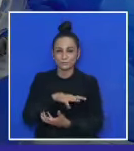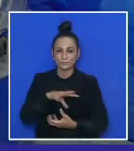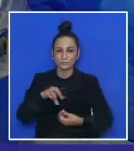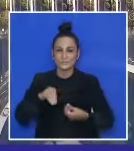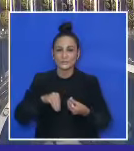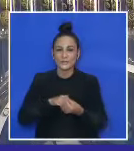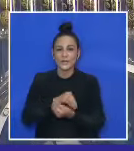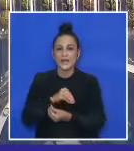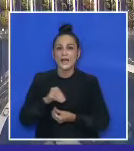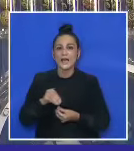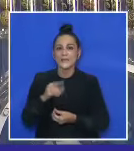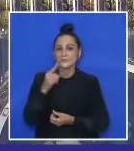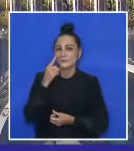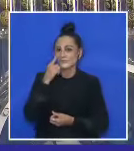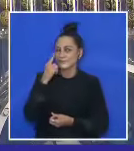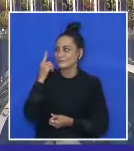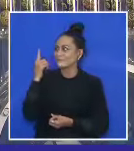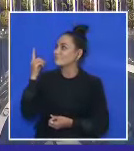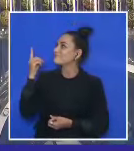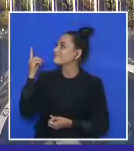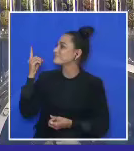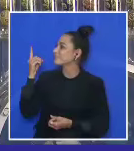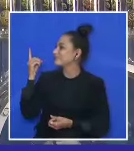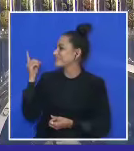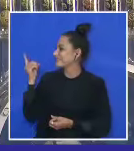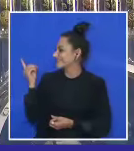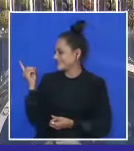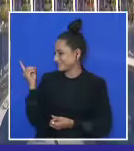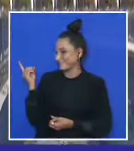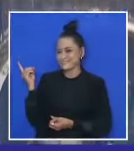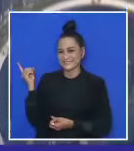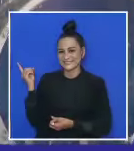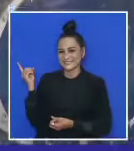bolas estão posicionadas. Valendo!